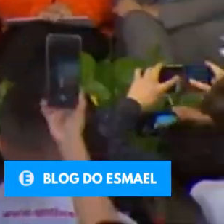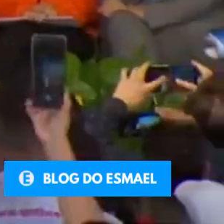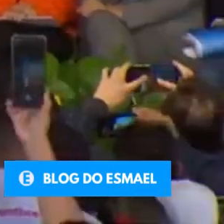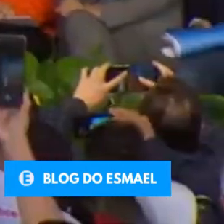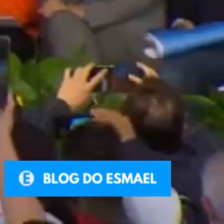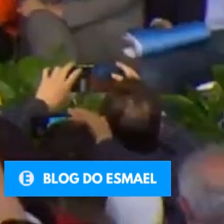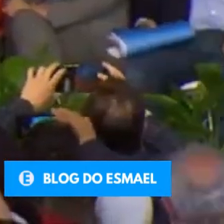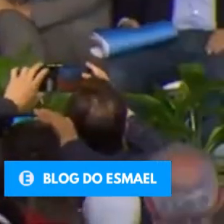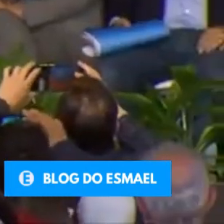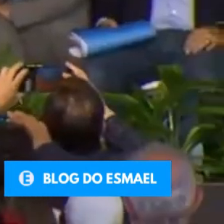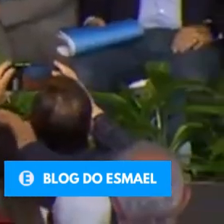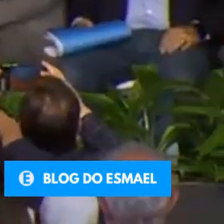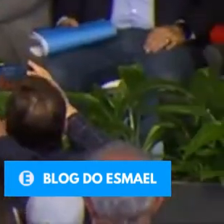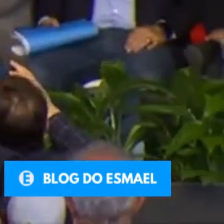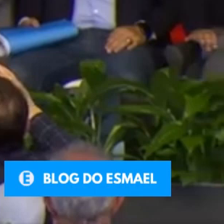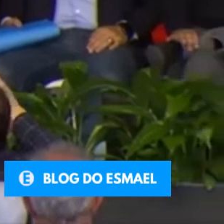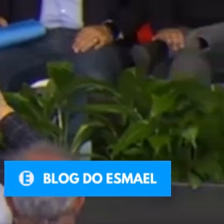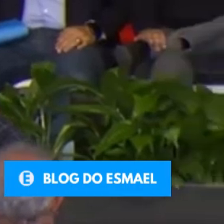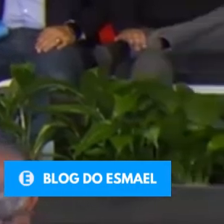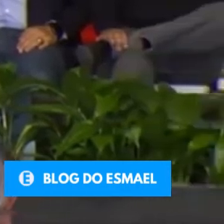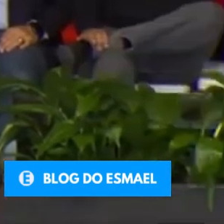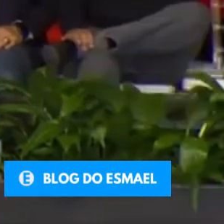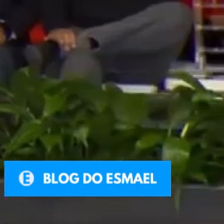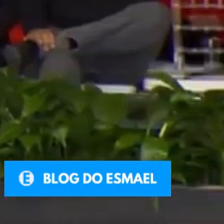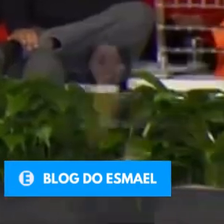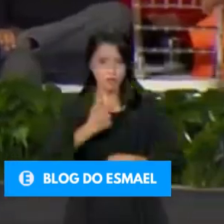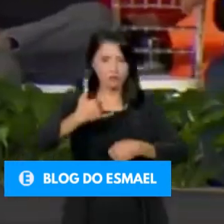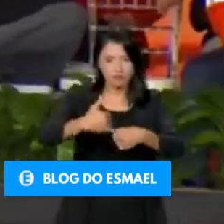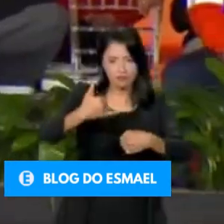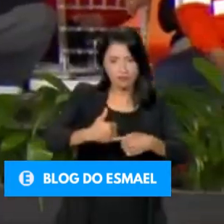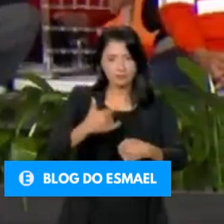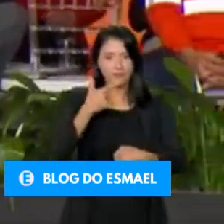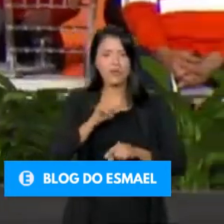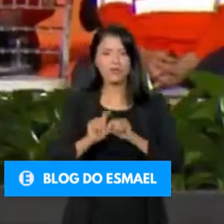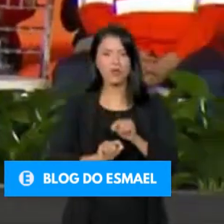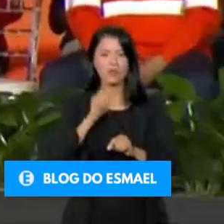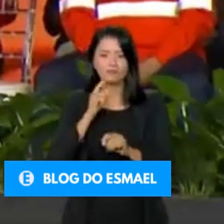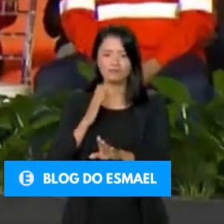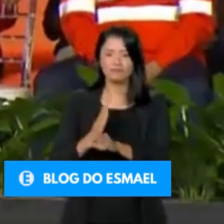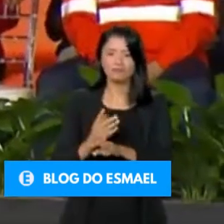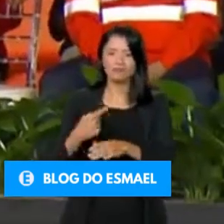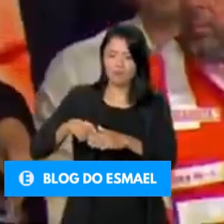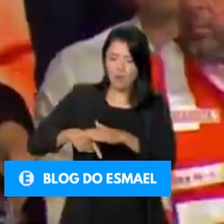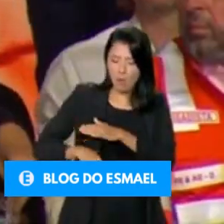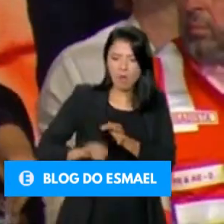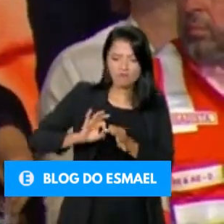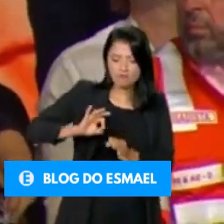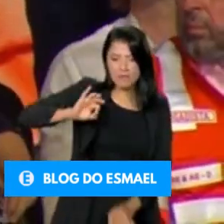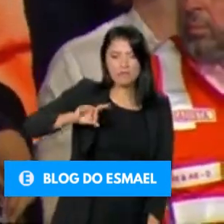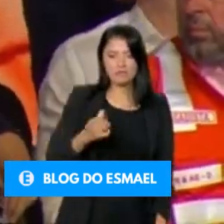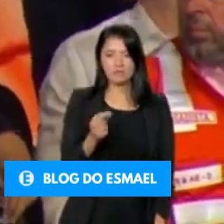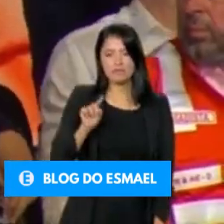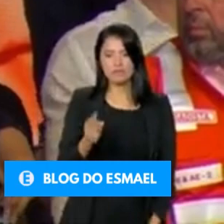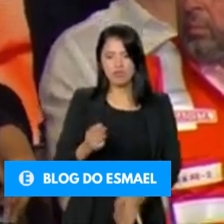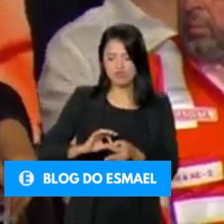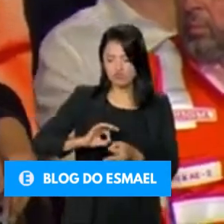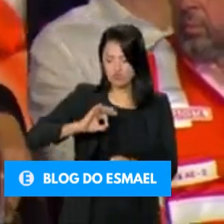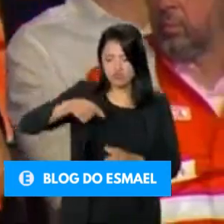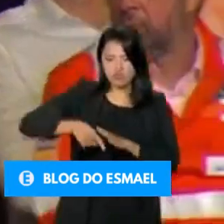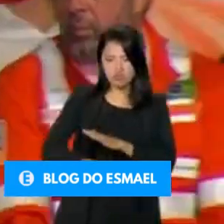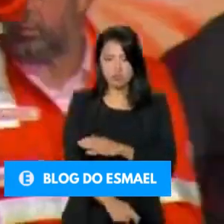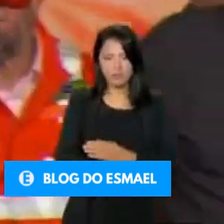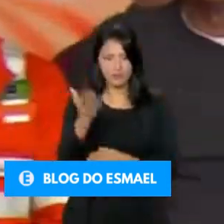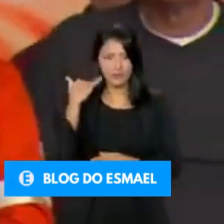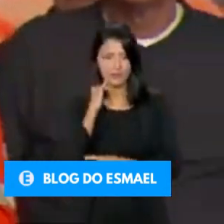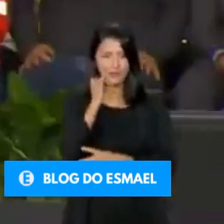que ela conseguiu fazer com que o nosso petróleo, achado a quase 6 mil metros de profundidade, e que quando